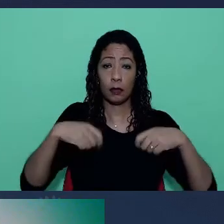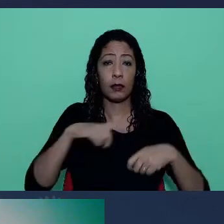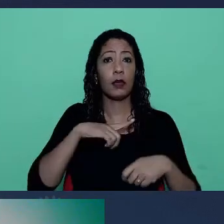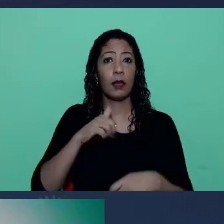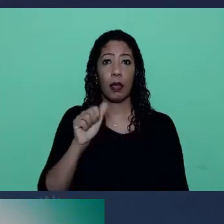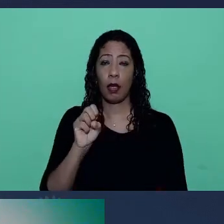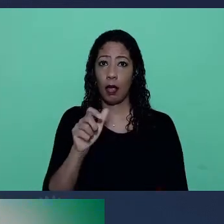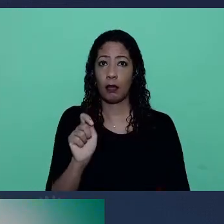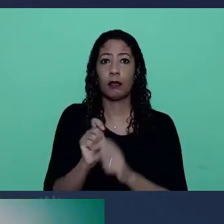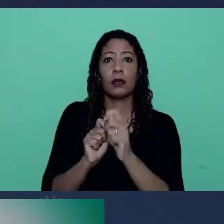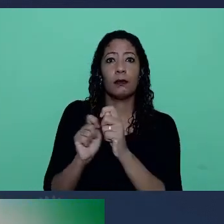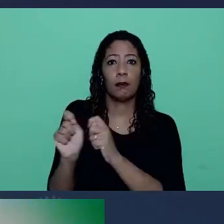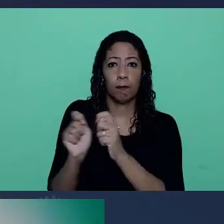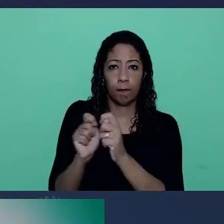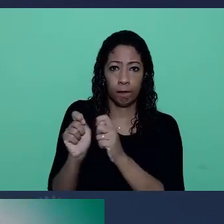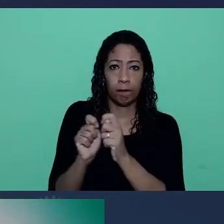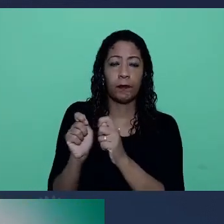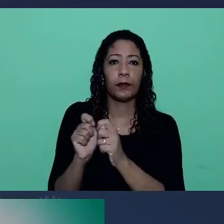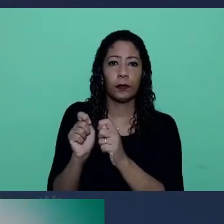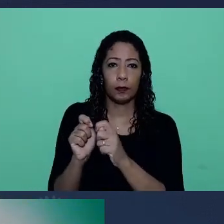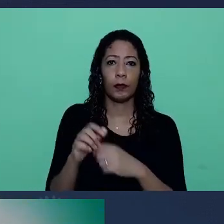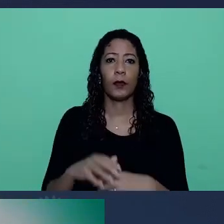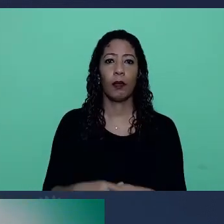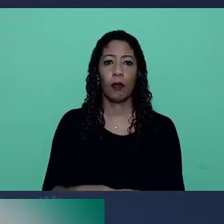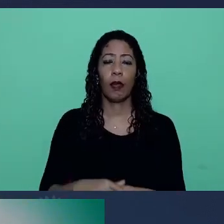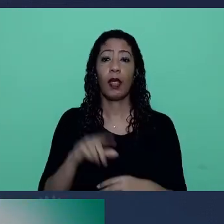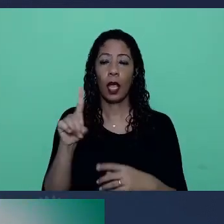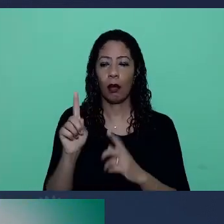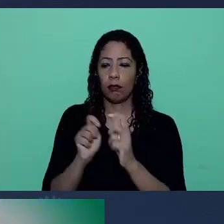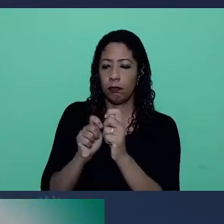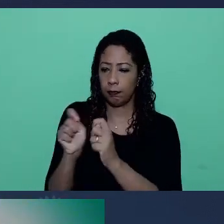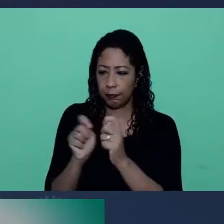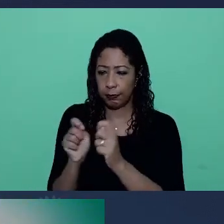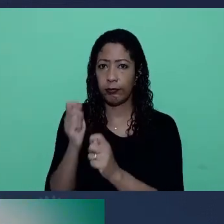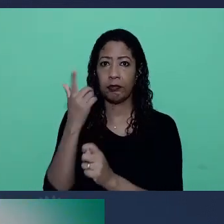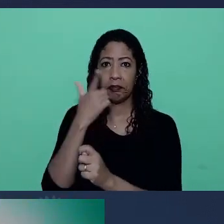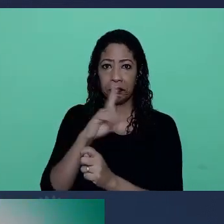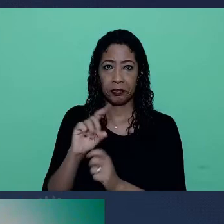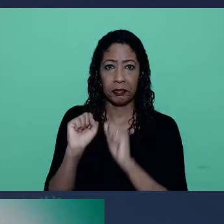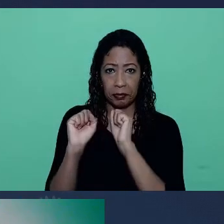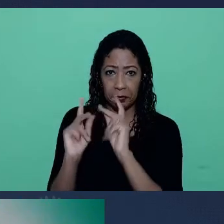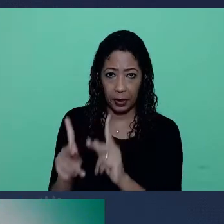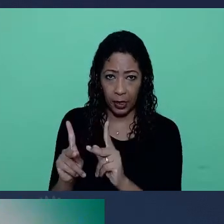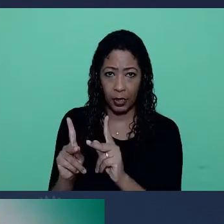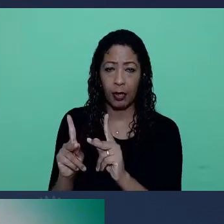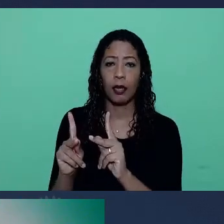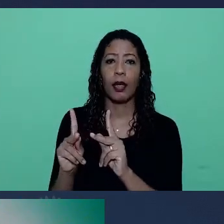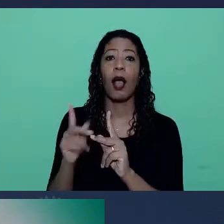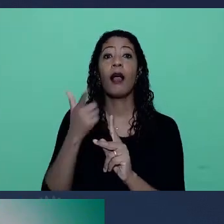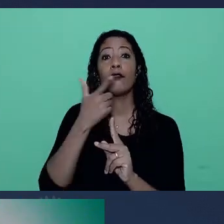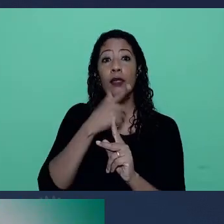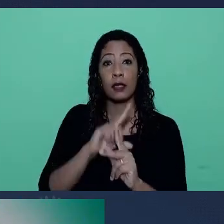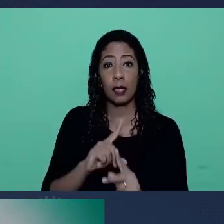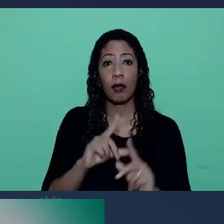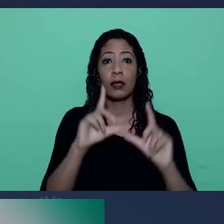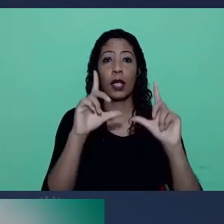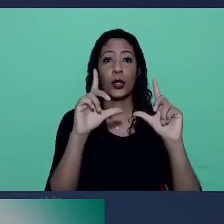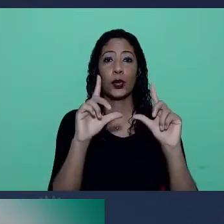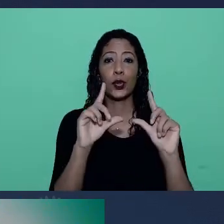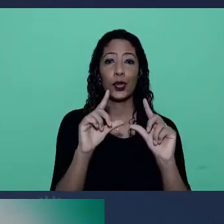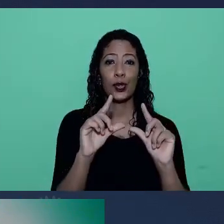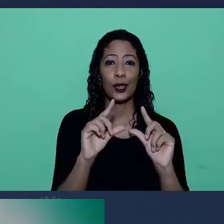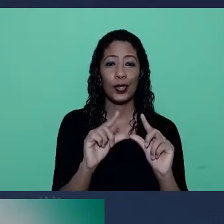controlada, e essa asma, depois que ela estiver controlada, você vai diminuindo a quantidade